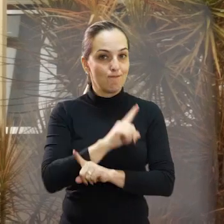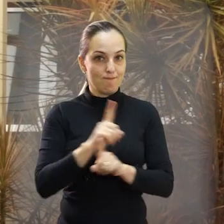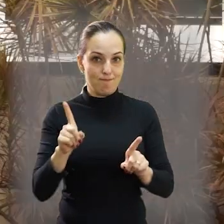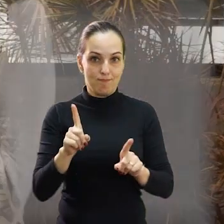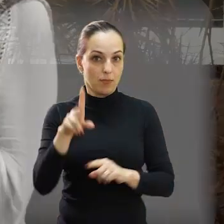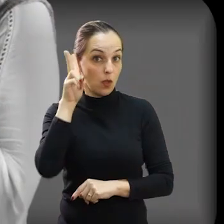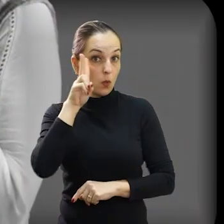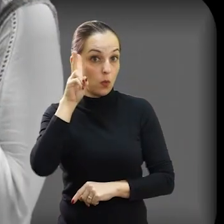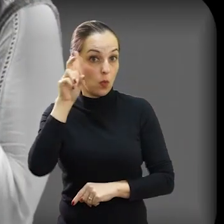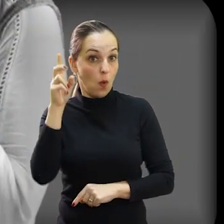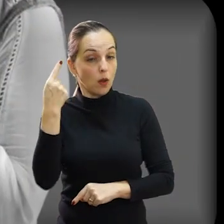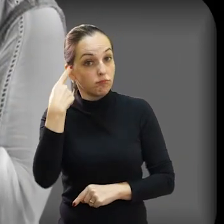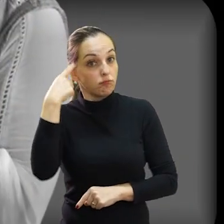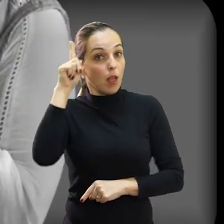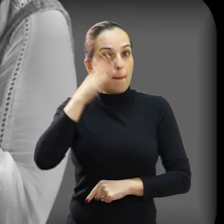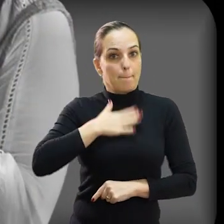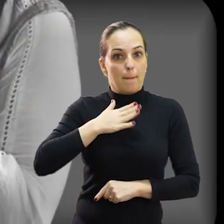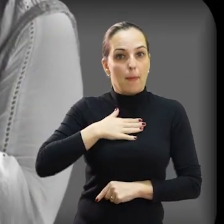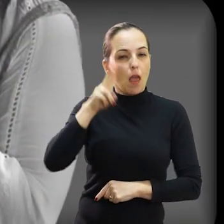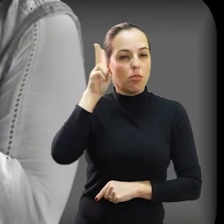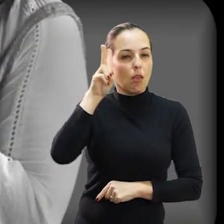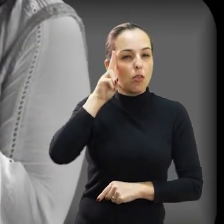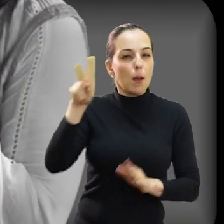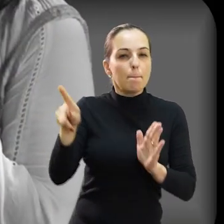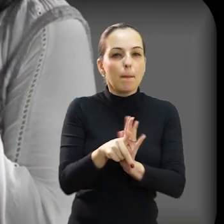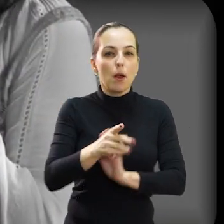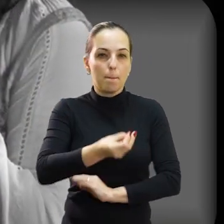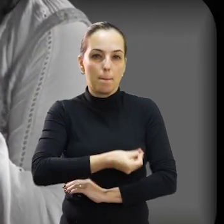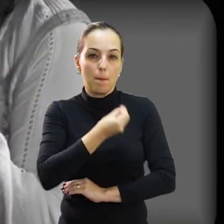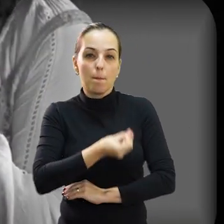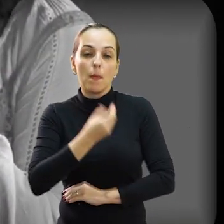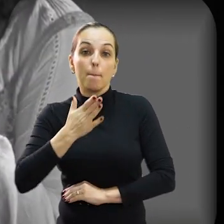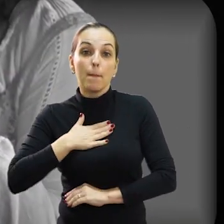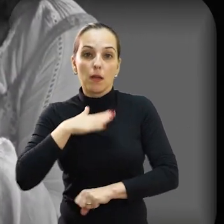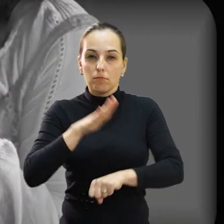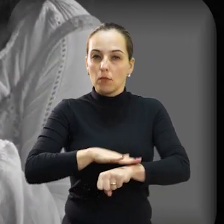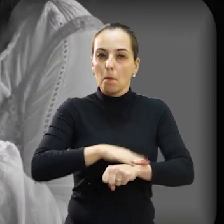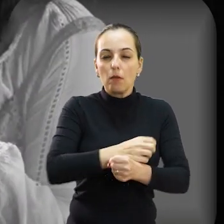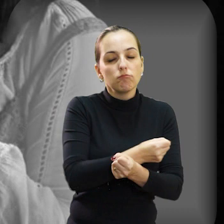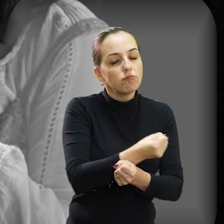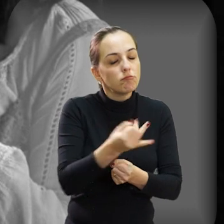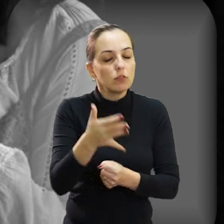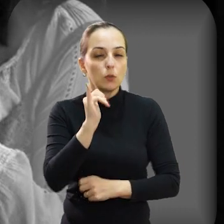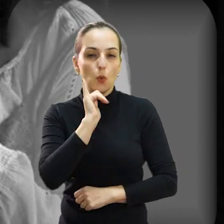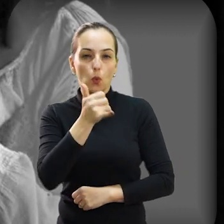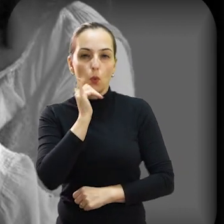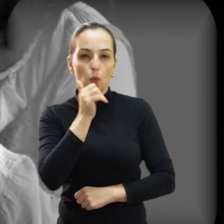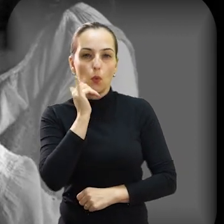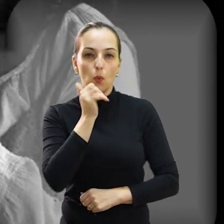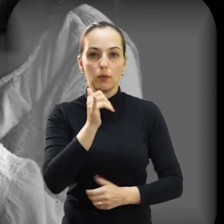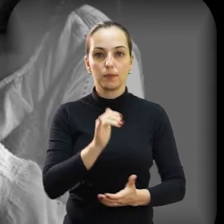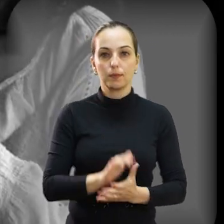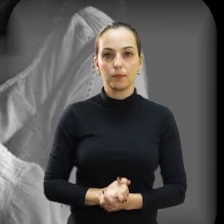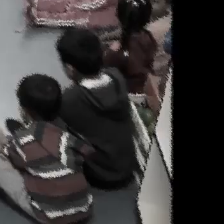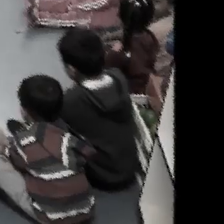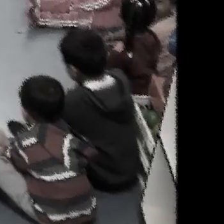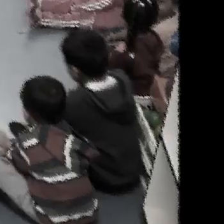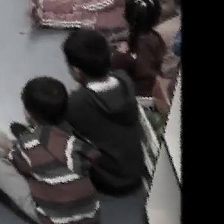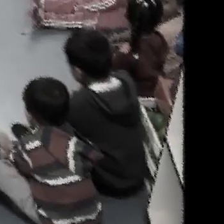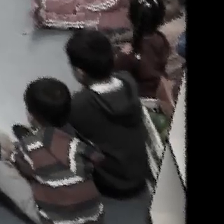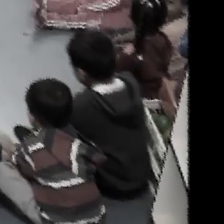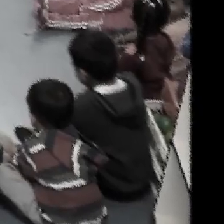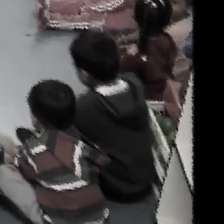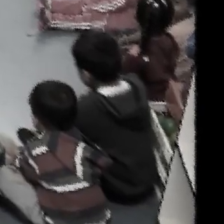a história. Eu tenho algumas histórias que eu criei, eu sempre coloco um pouquinho de mim, um pouquinho do que eu vivi.